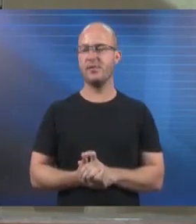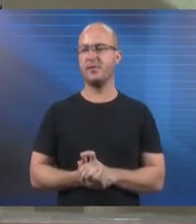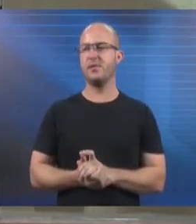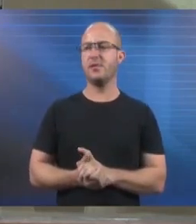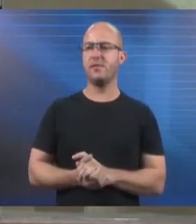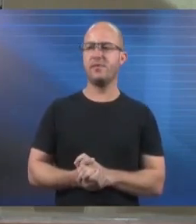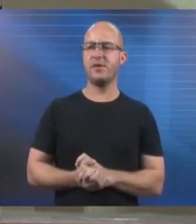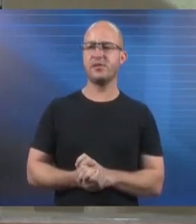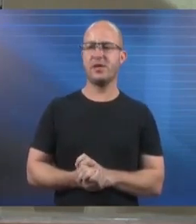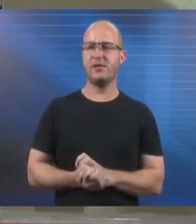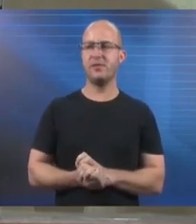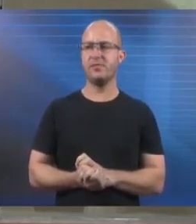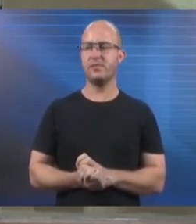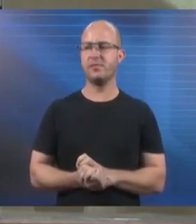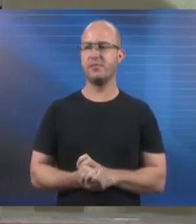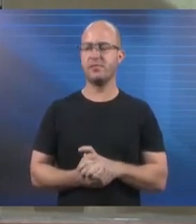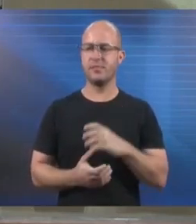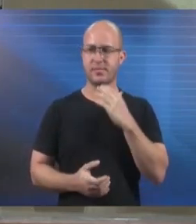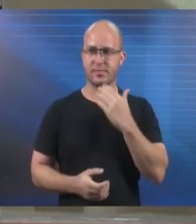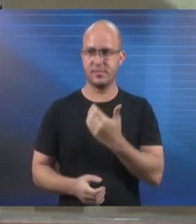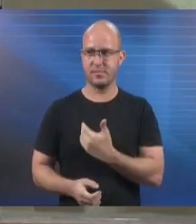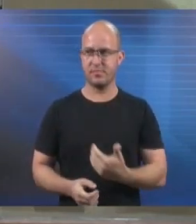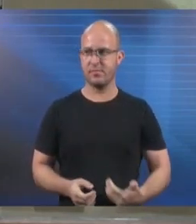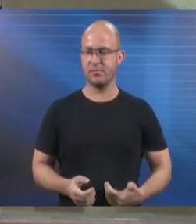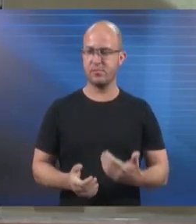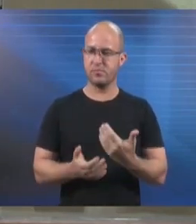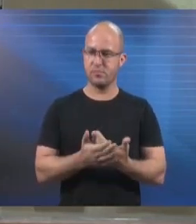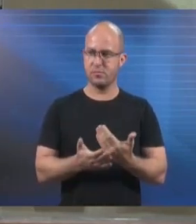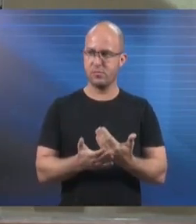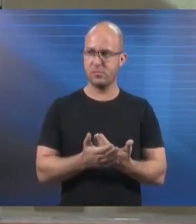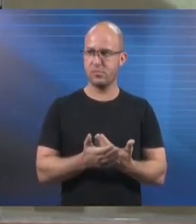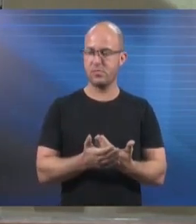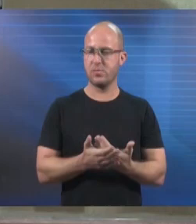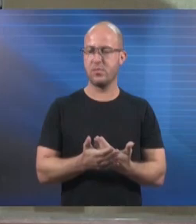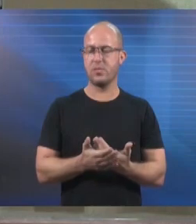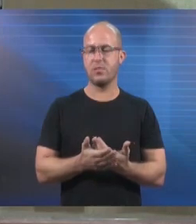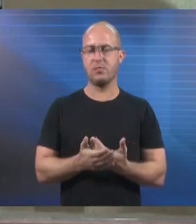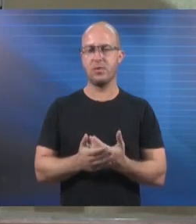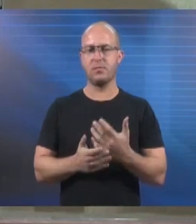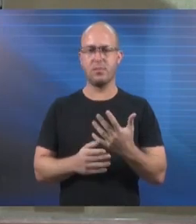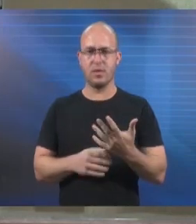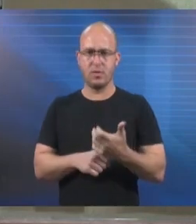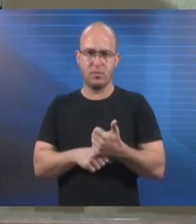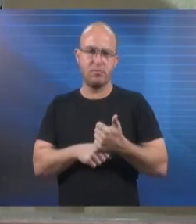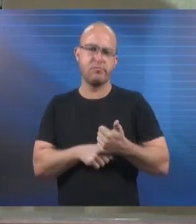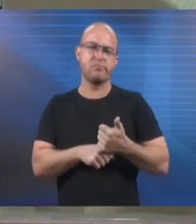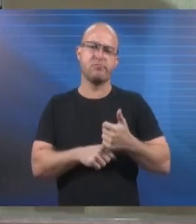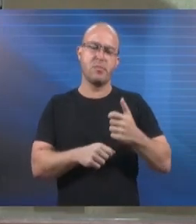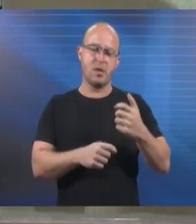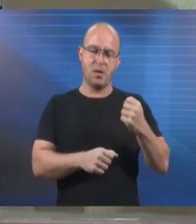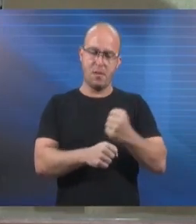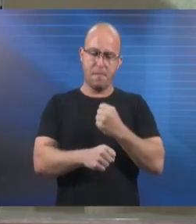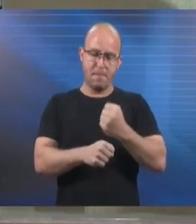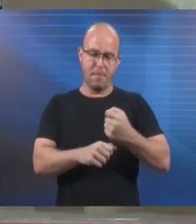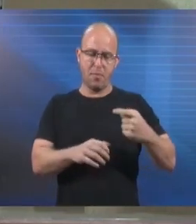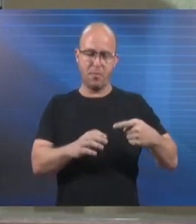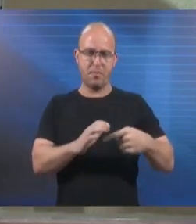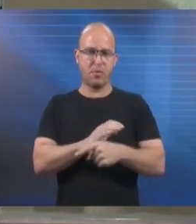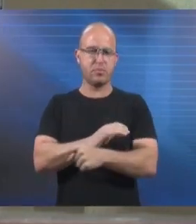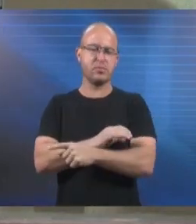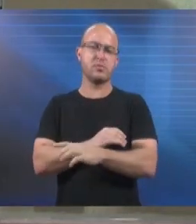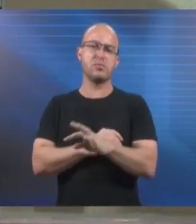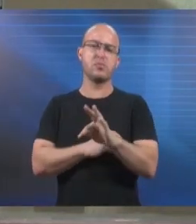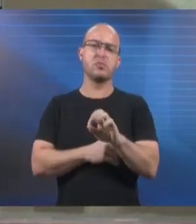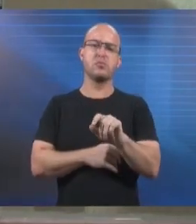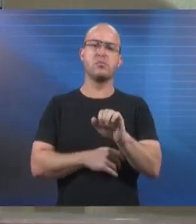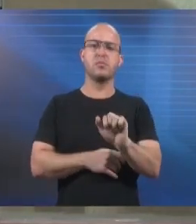requerimento solicito ao governo do estado um estudo para aperfeiçoar e perfurar Poços tubulares no